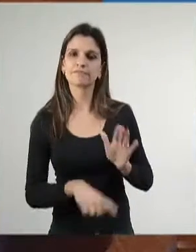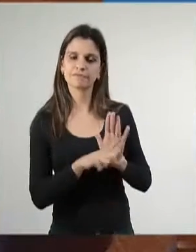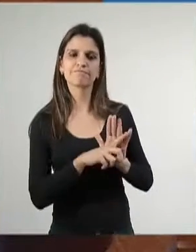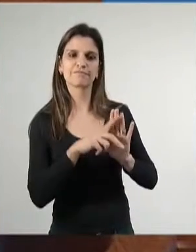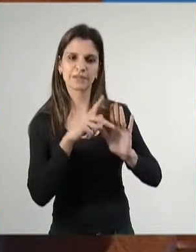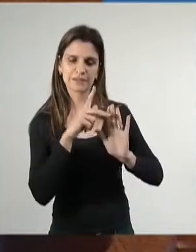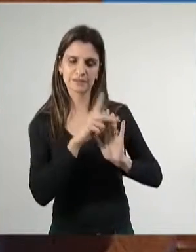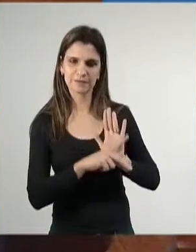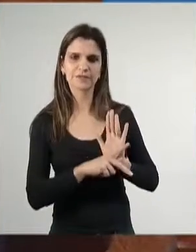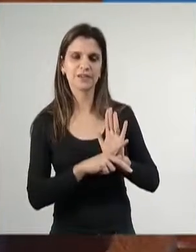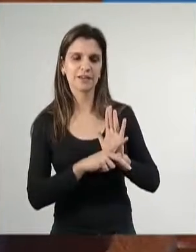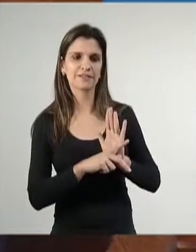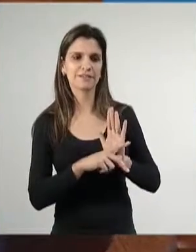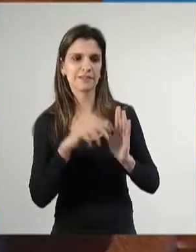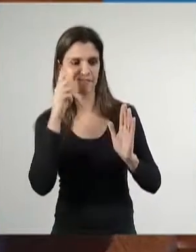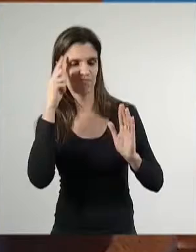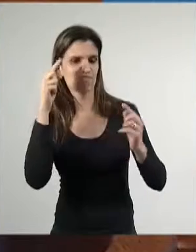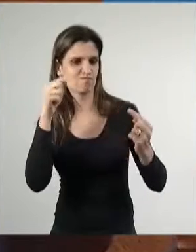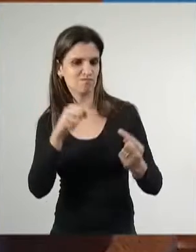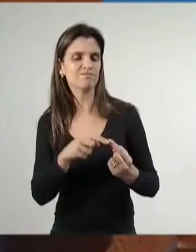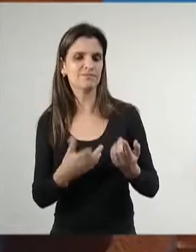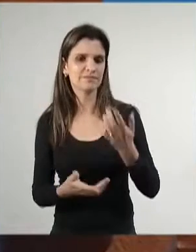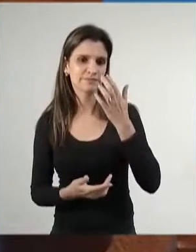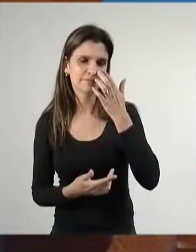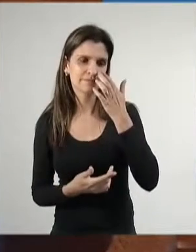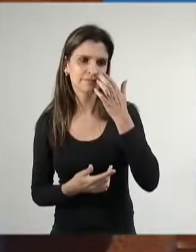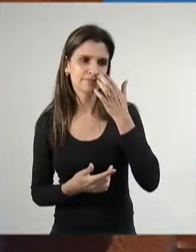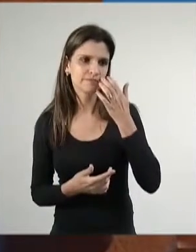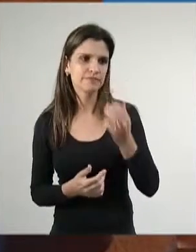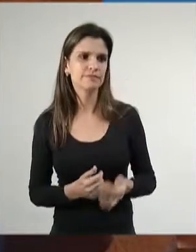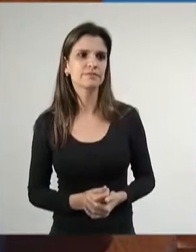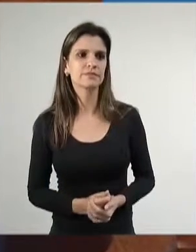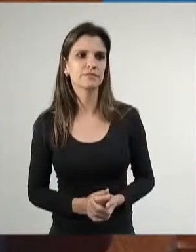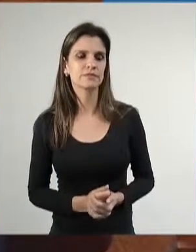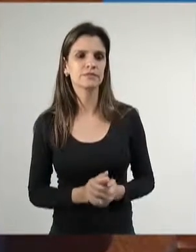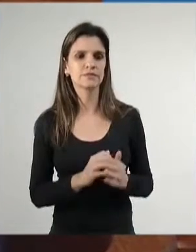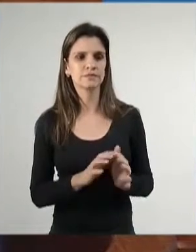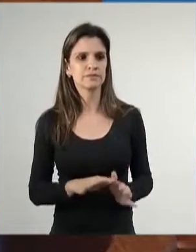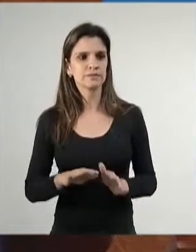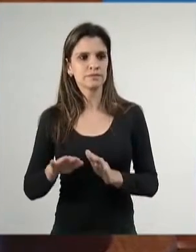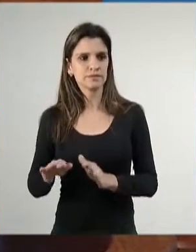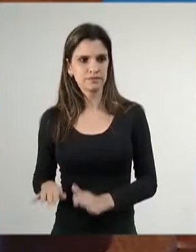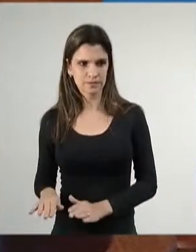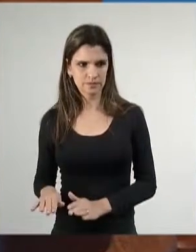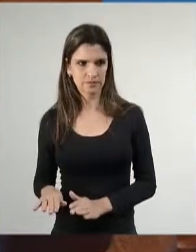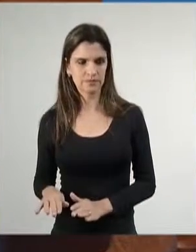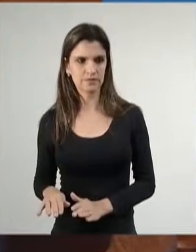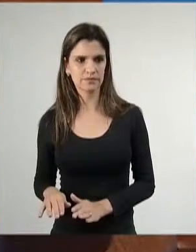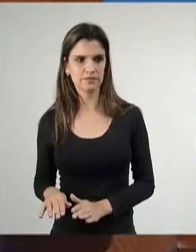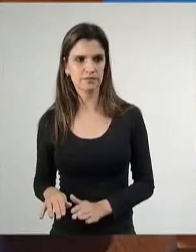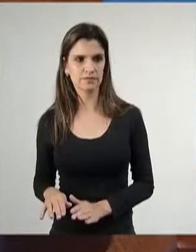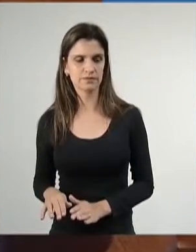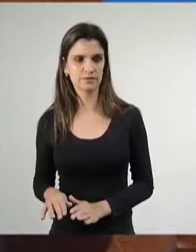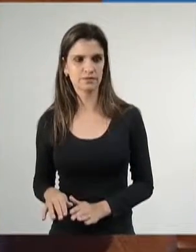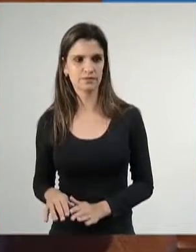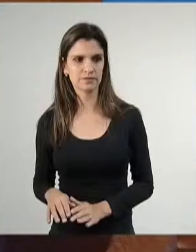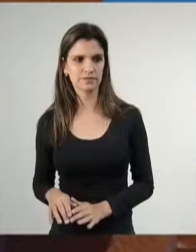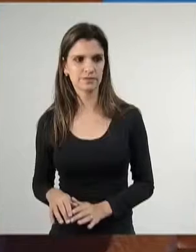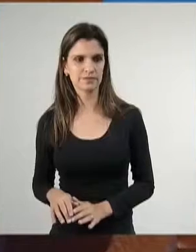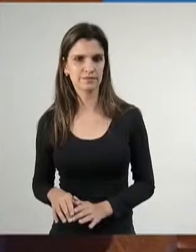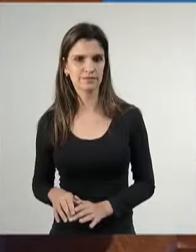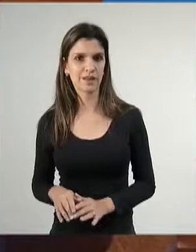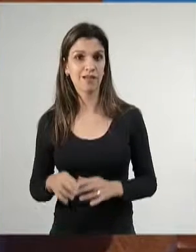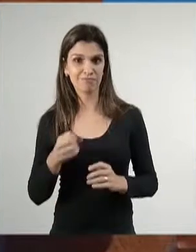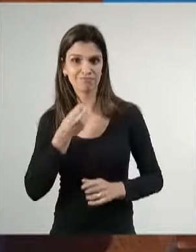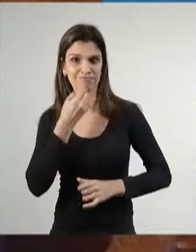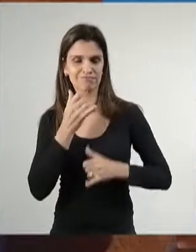eu espero que isso aconteça. Mas gostaria também de tocar num outro ponto, que foi uma boa